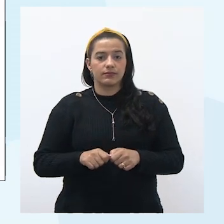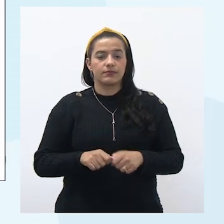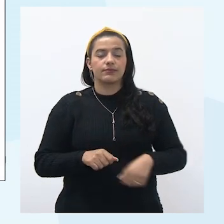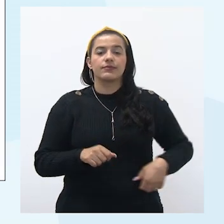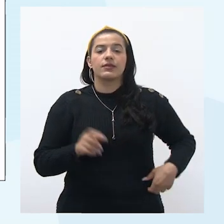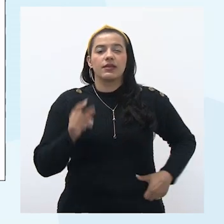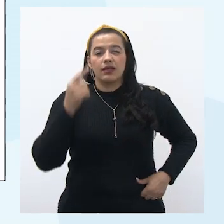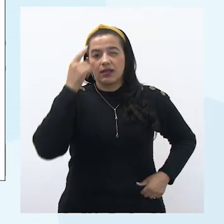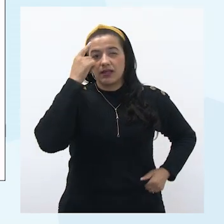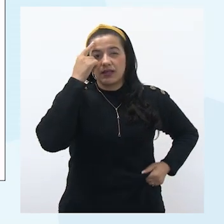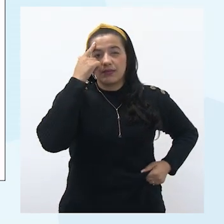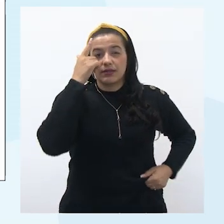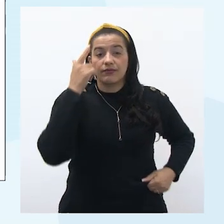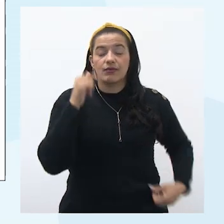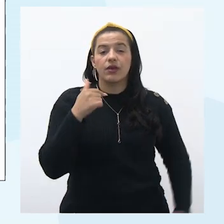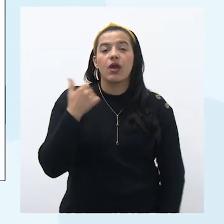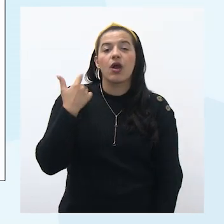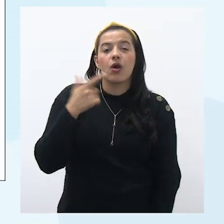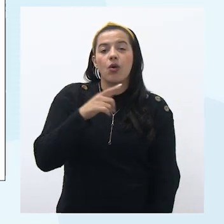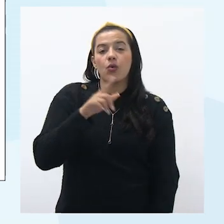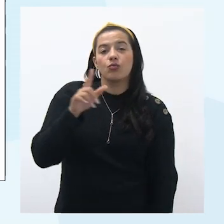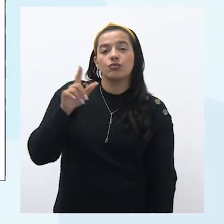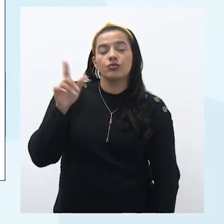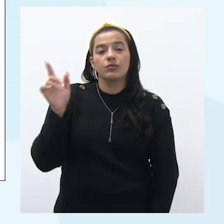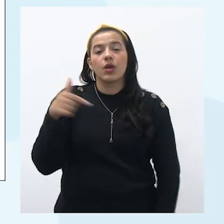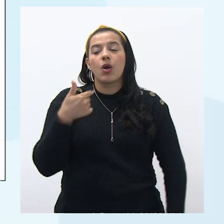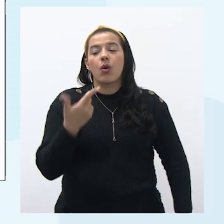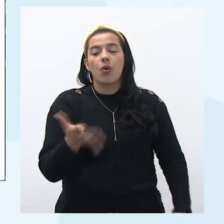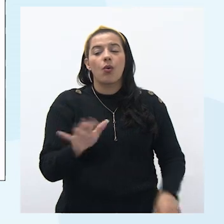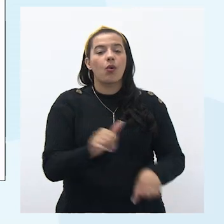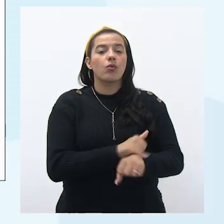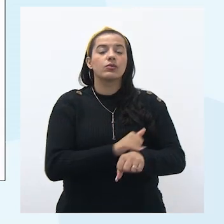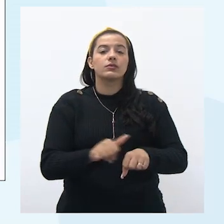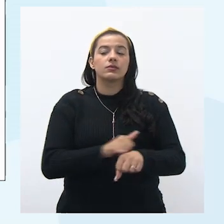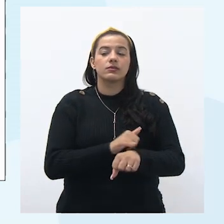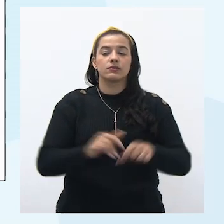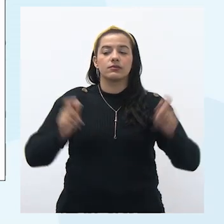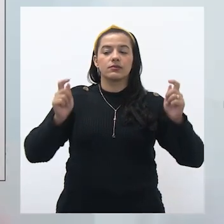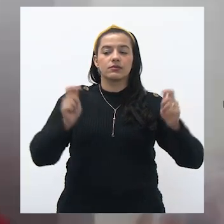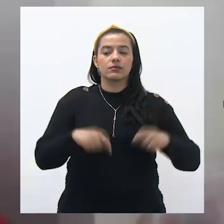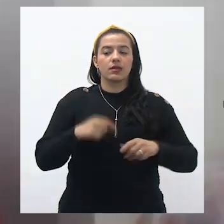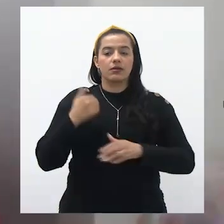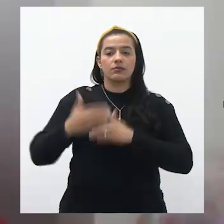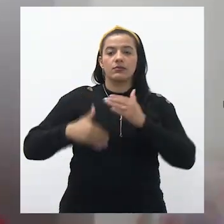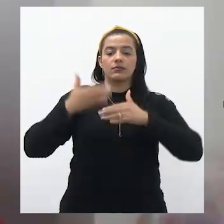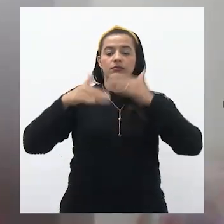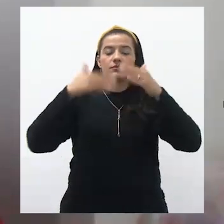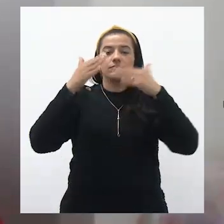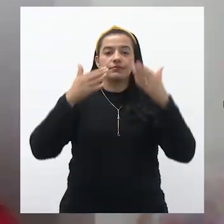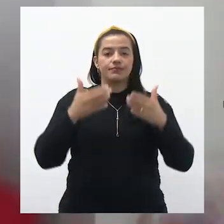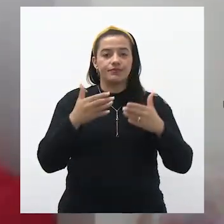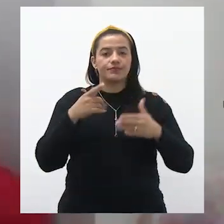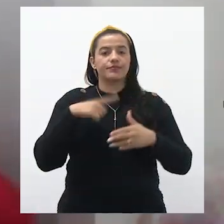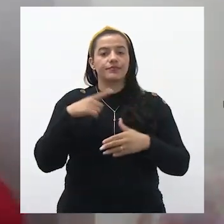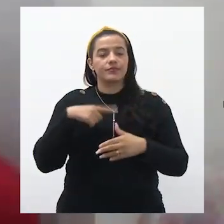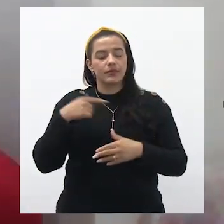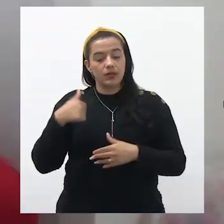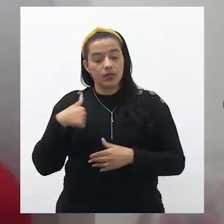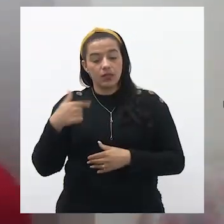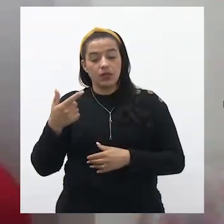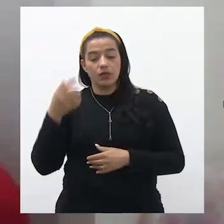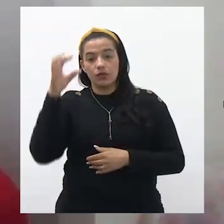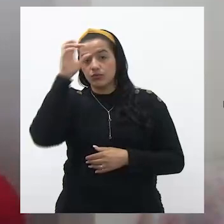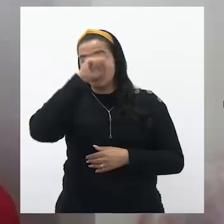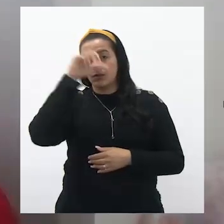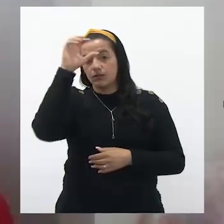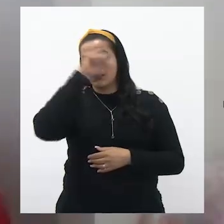a última pergunta que eu fiz, que era, quais são as estratégias que eu posso desenvolver para que eu possa, de